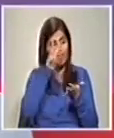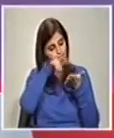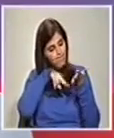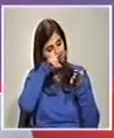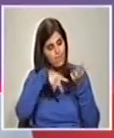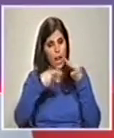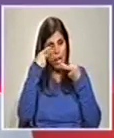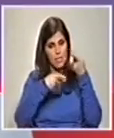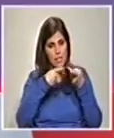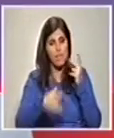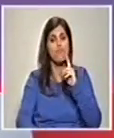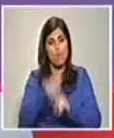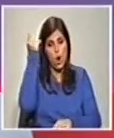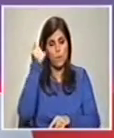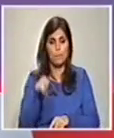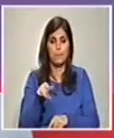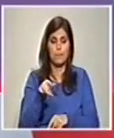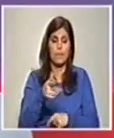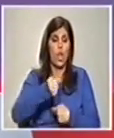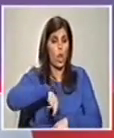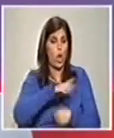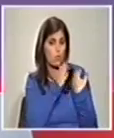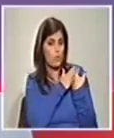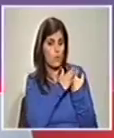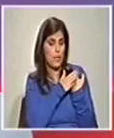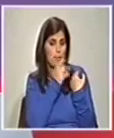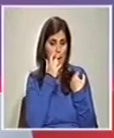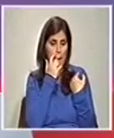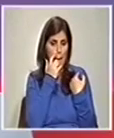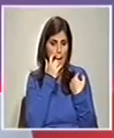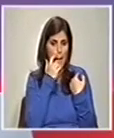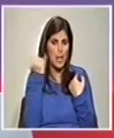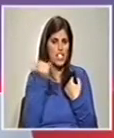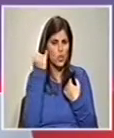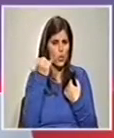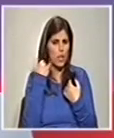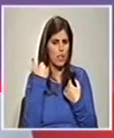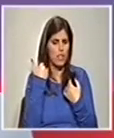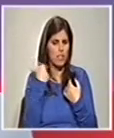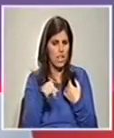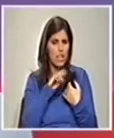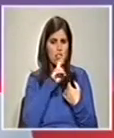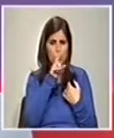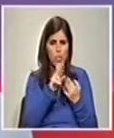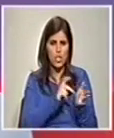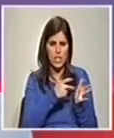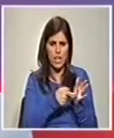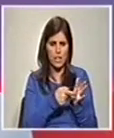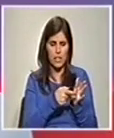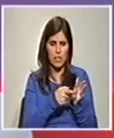poder lá chegar. E, portanto, cabe-nos a nós perceber. As instituições têm muitas vezes respostas ao nível técnico para